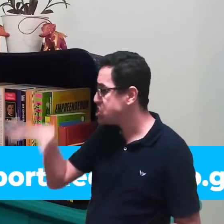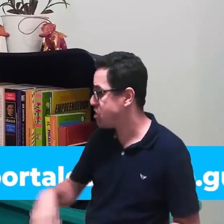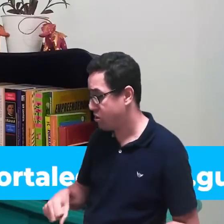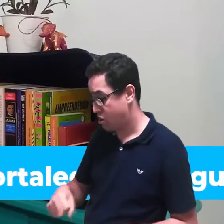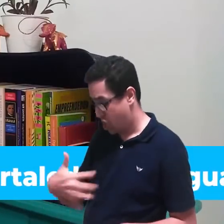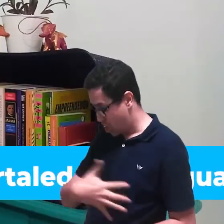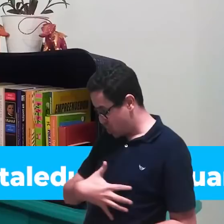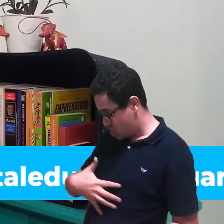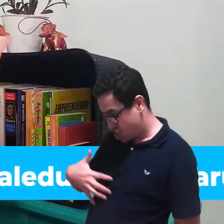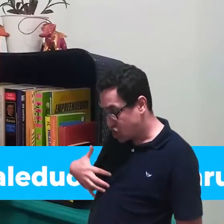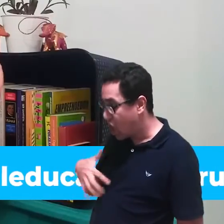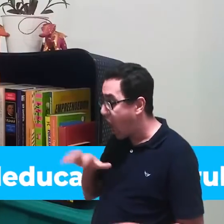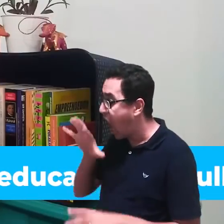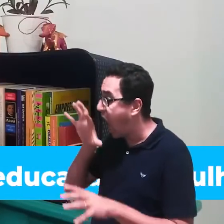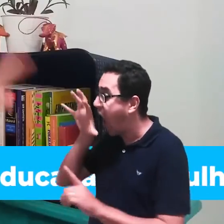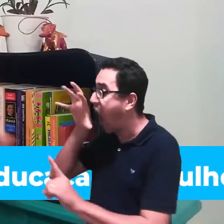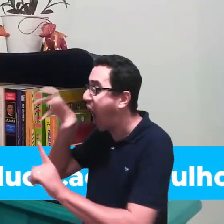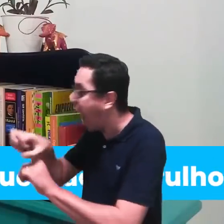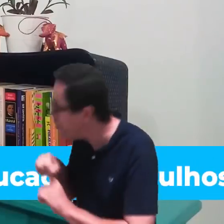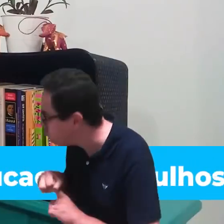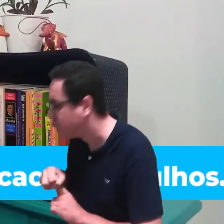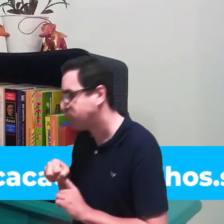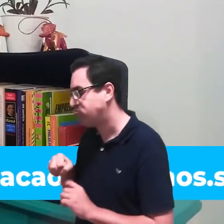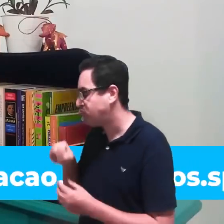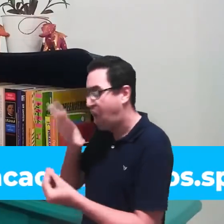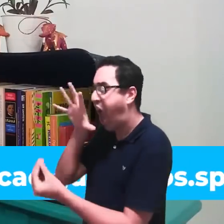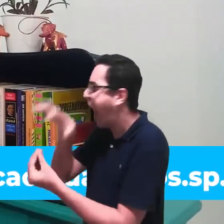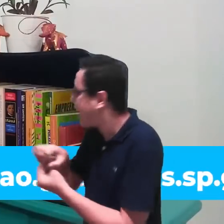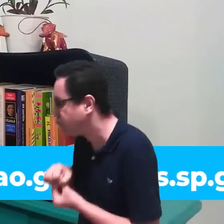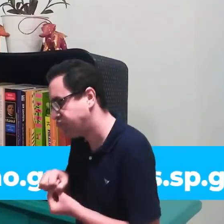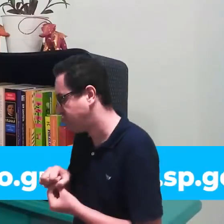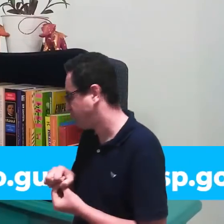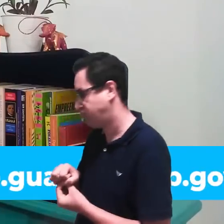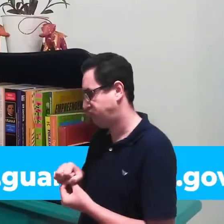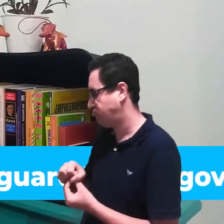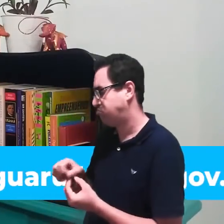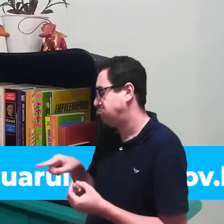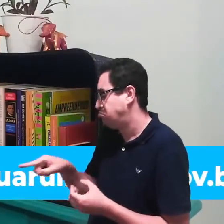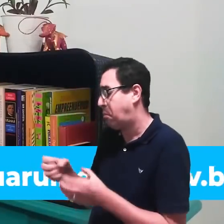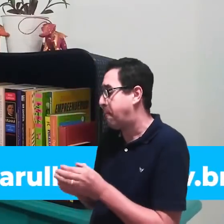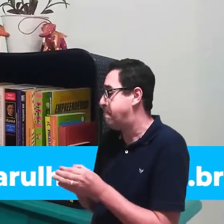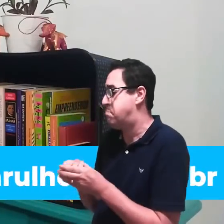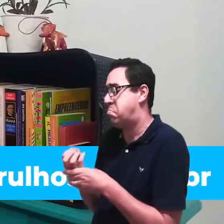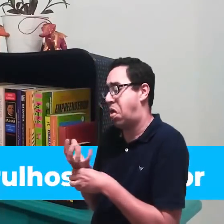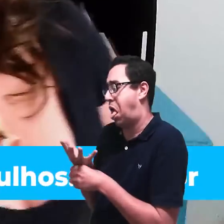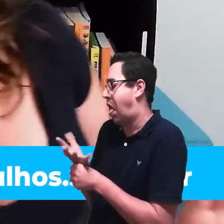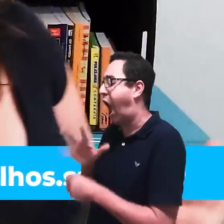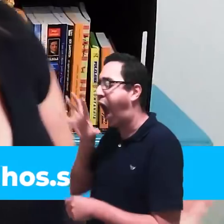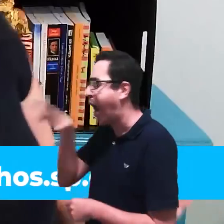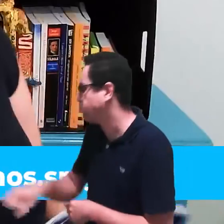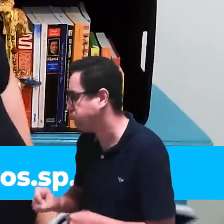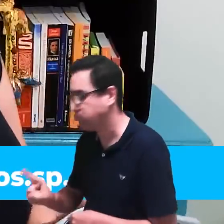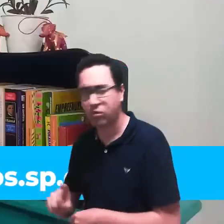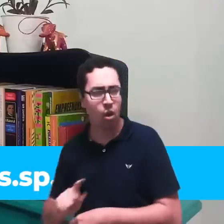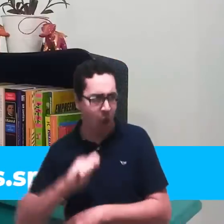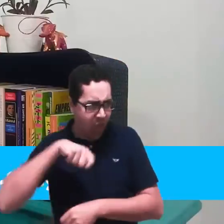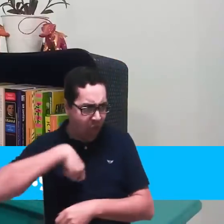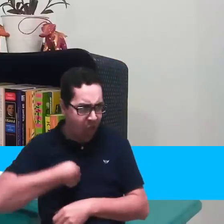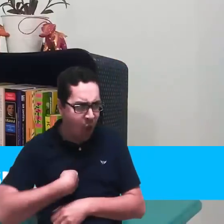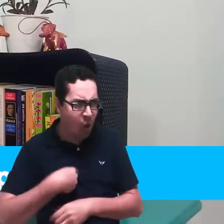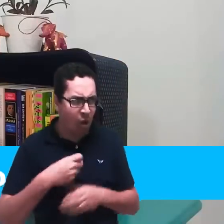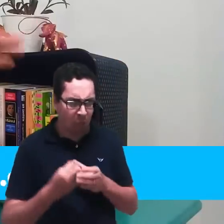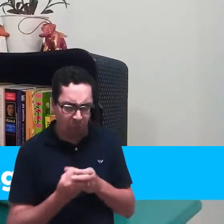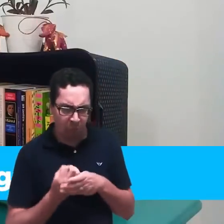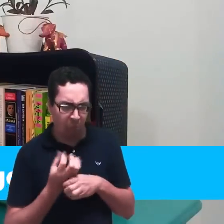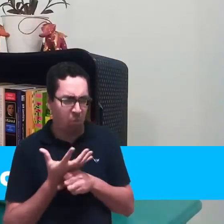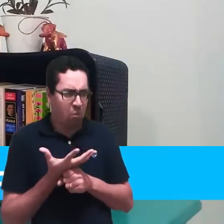comem plantas. Não sou uma planta, respondeu tranquilamente a flor. Perdoe-me, tigres